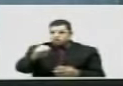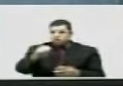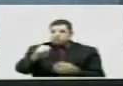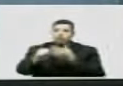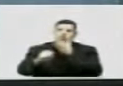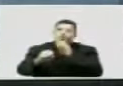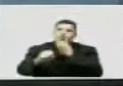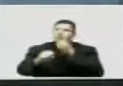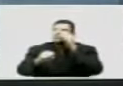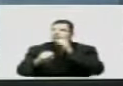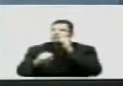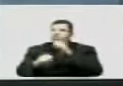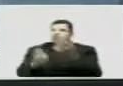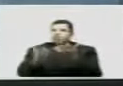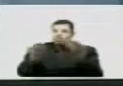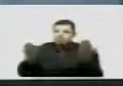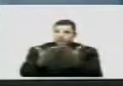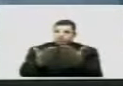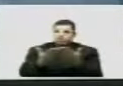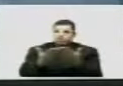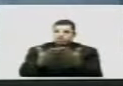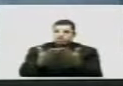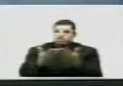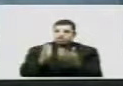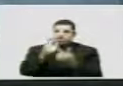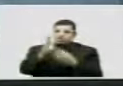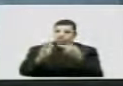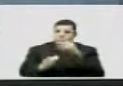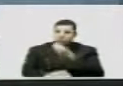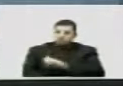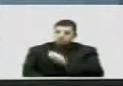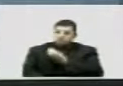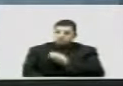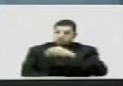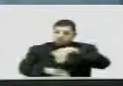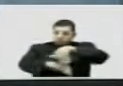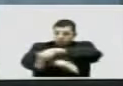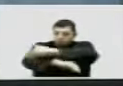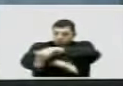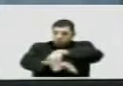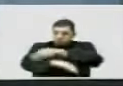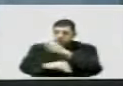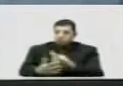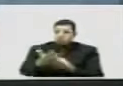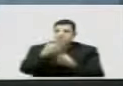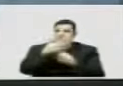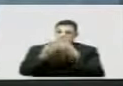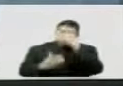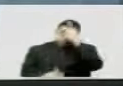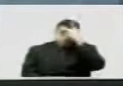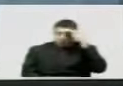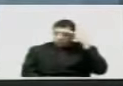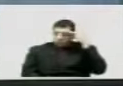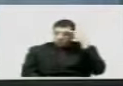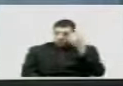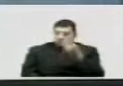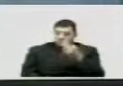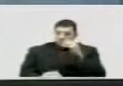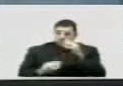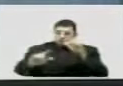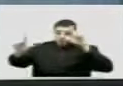1.828 homens e mulheres que hoje arriscam as suas vidas nas ruas para proteger a população